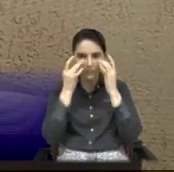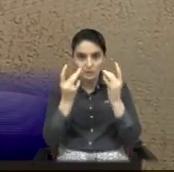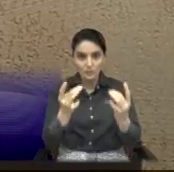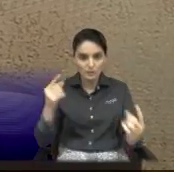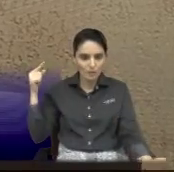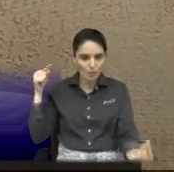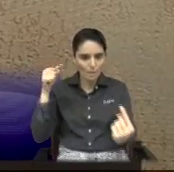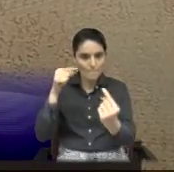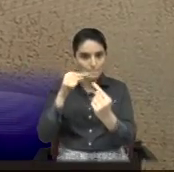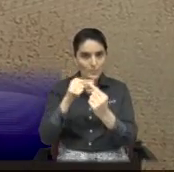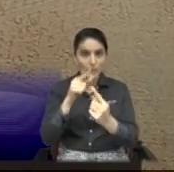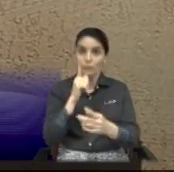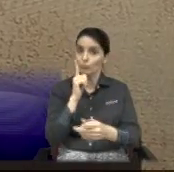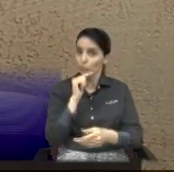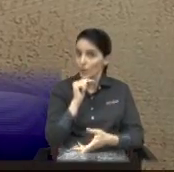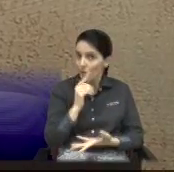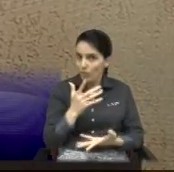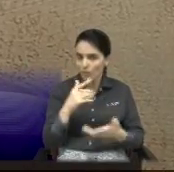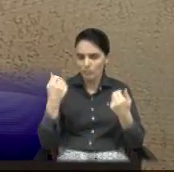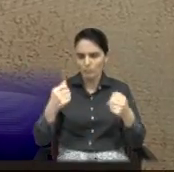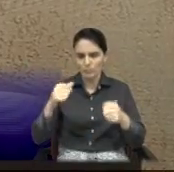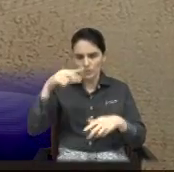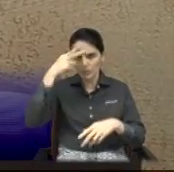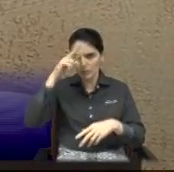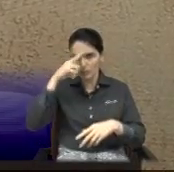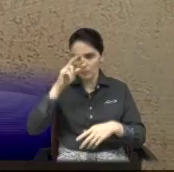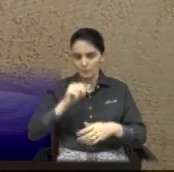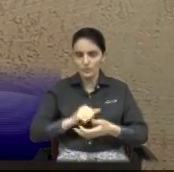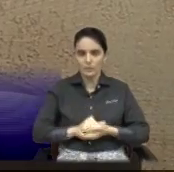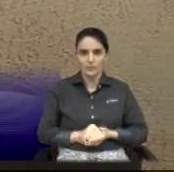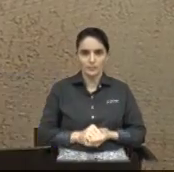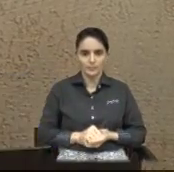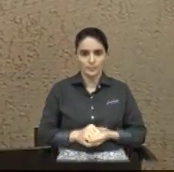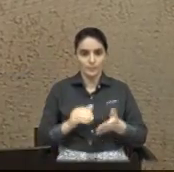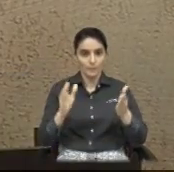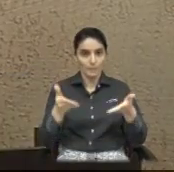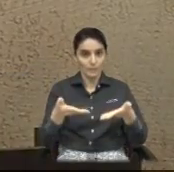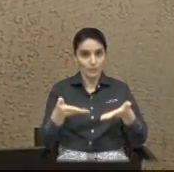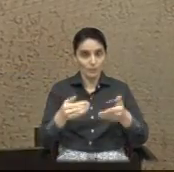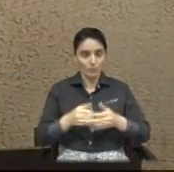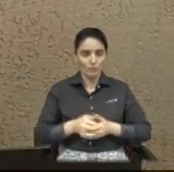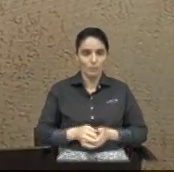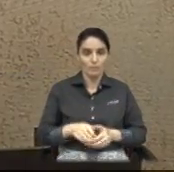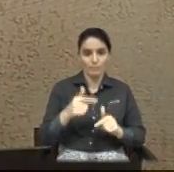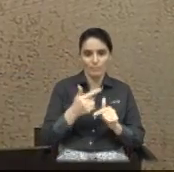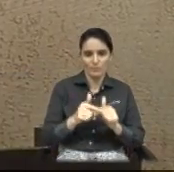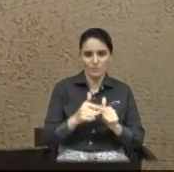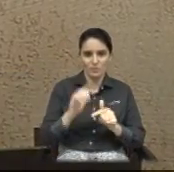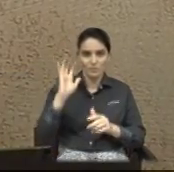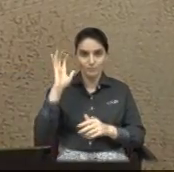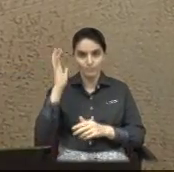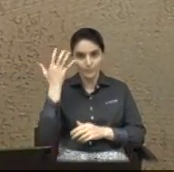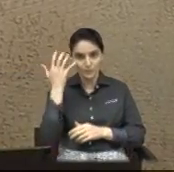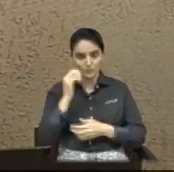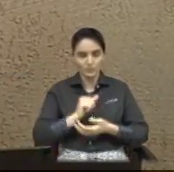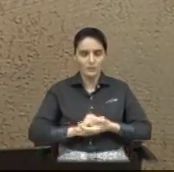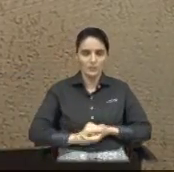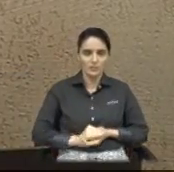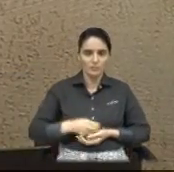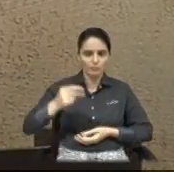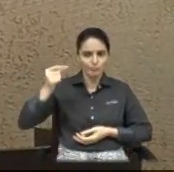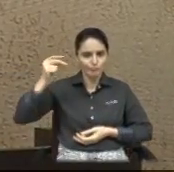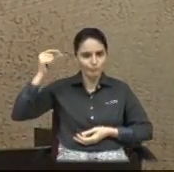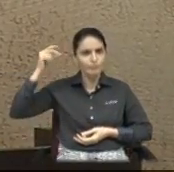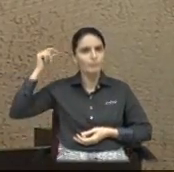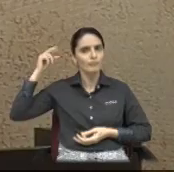ser esquecidos. Há de se destacar, entretanto, que essa situação não é tão inesperada assim. Desde há muito tempo, sinais de